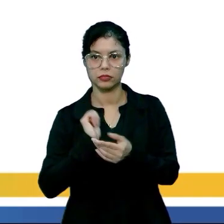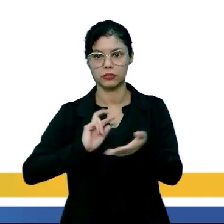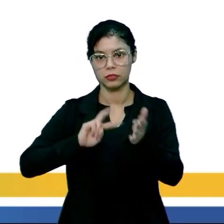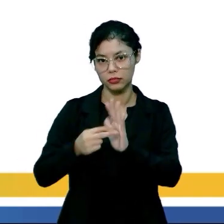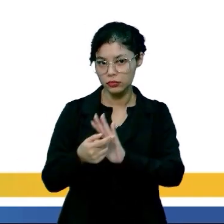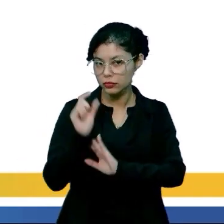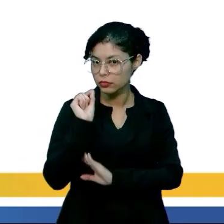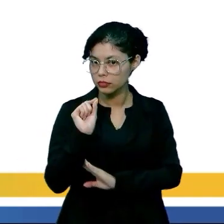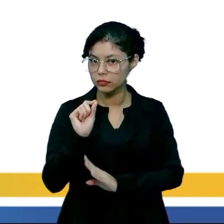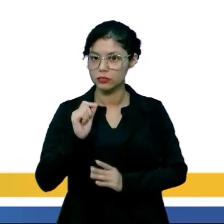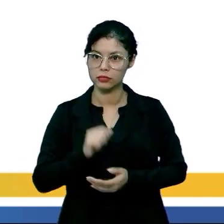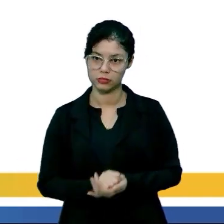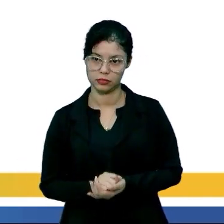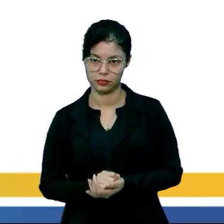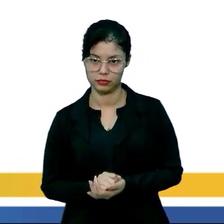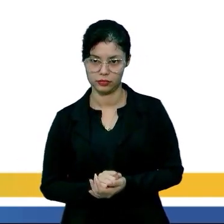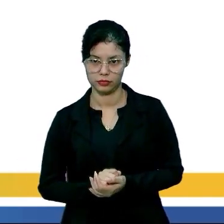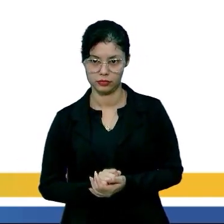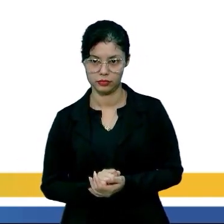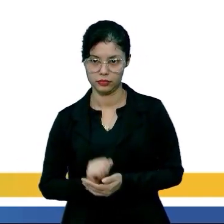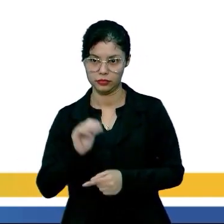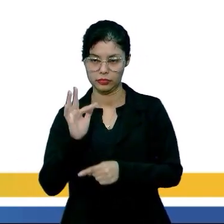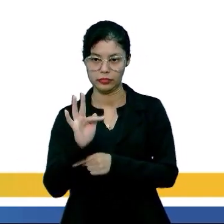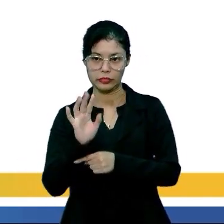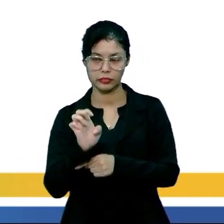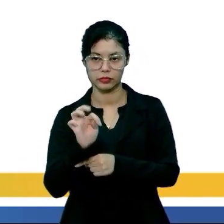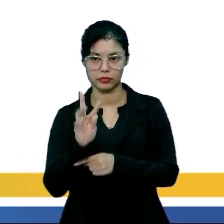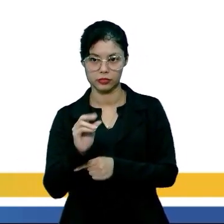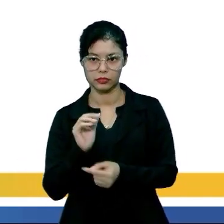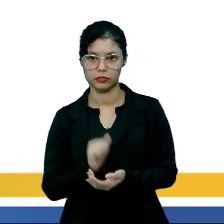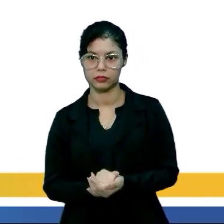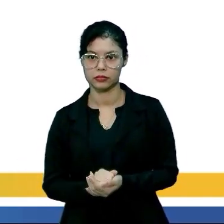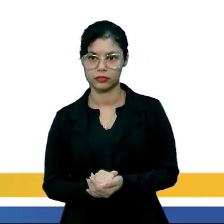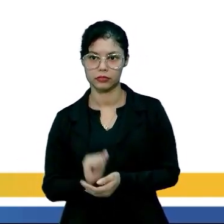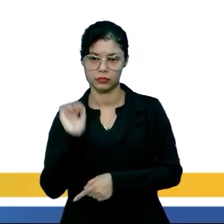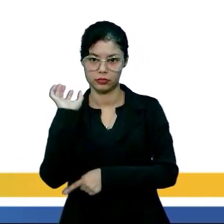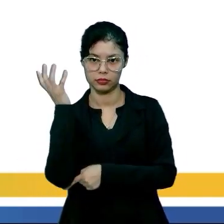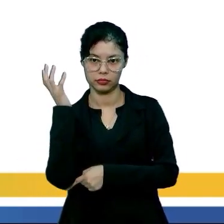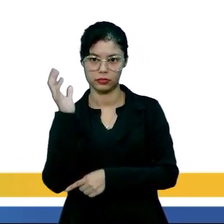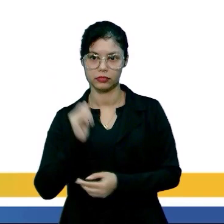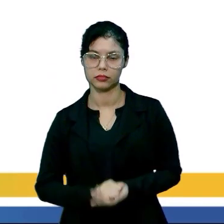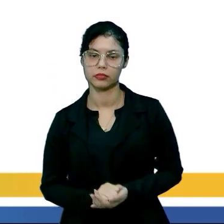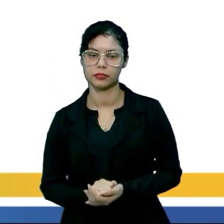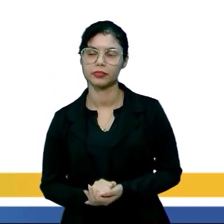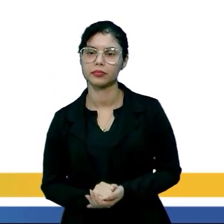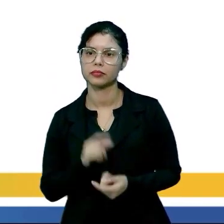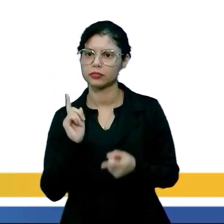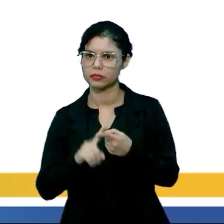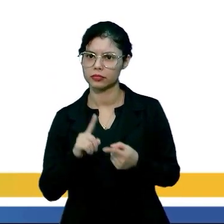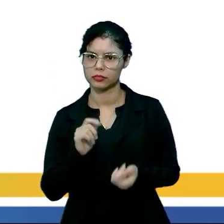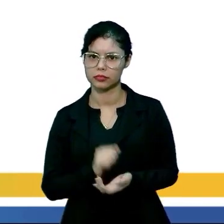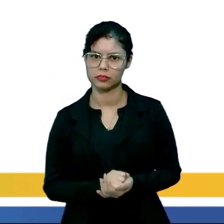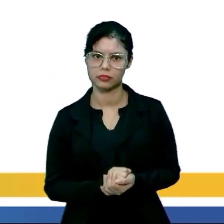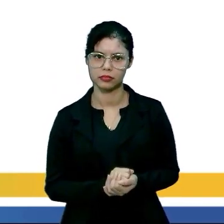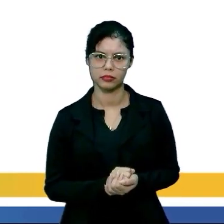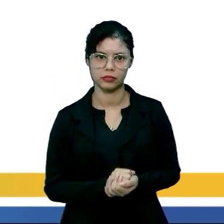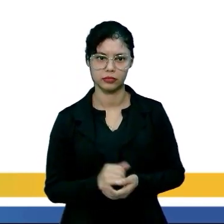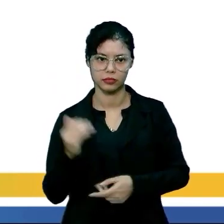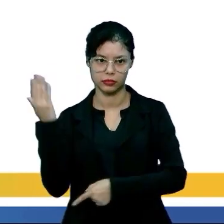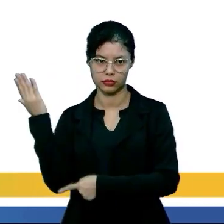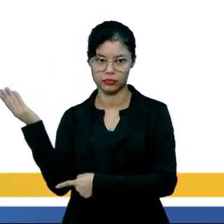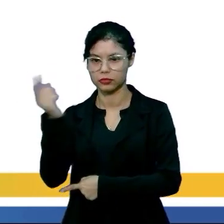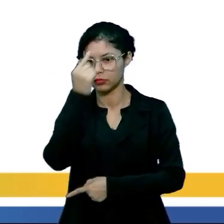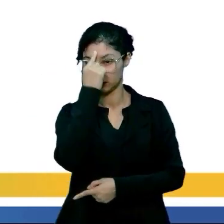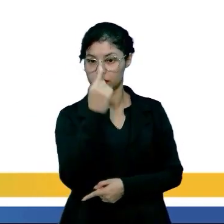quer dizer, né, ptero, né, quer dizer feto, e fito, planta. O que é feto, professora? Tá vendo